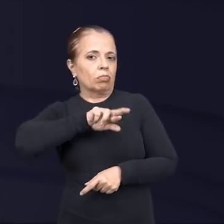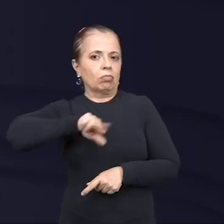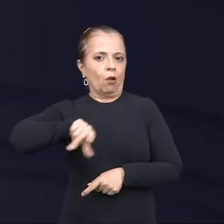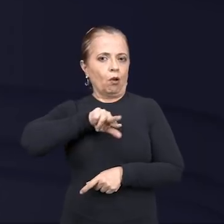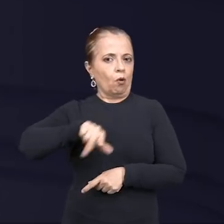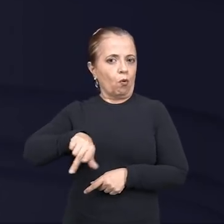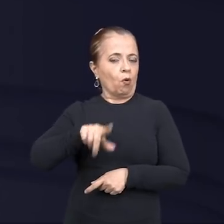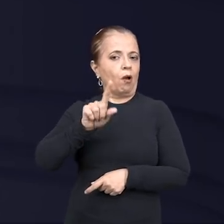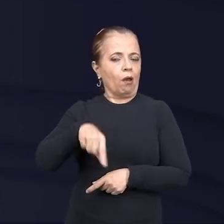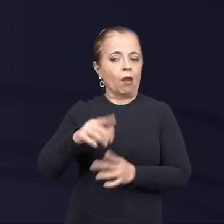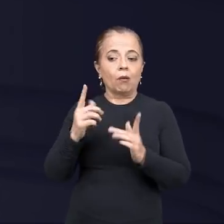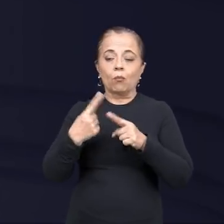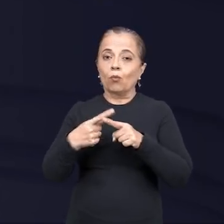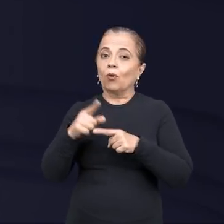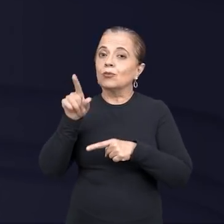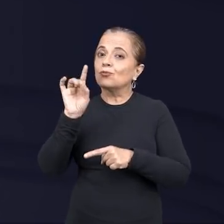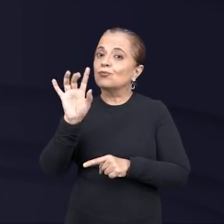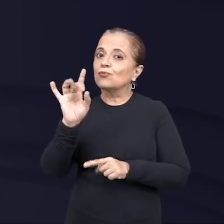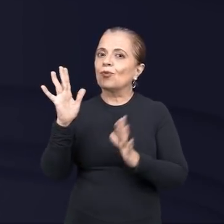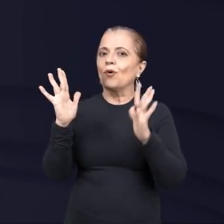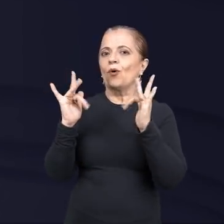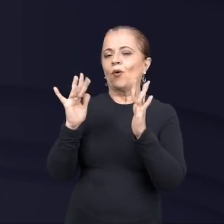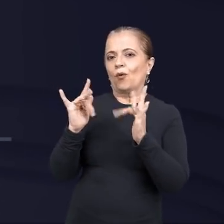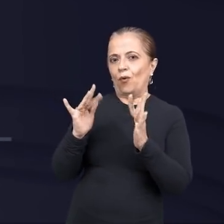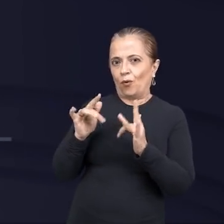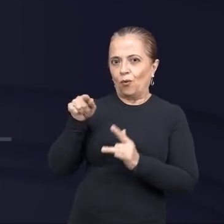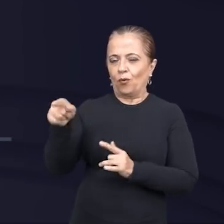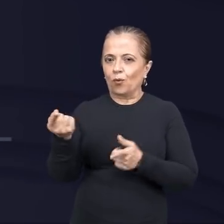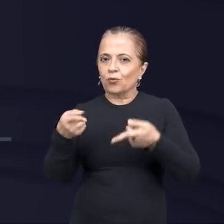família, um namoro muito recente, uma